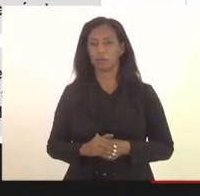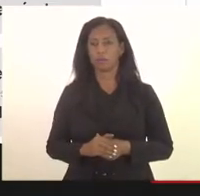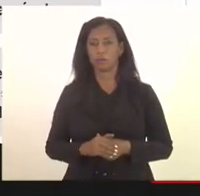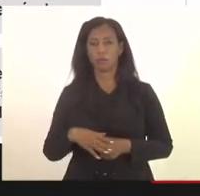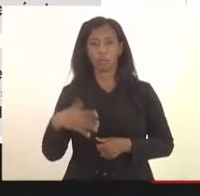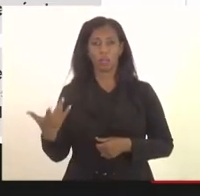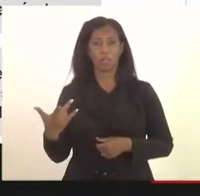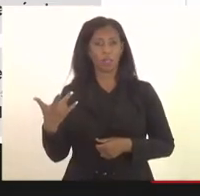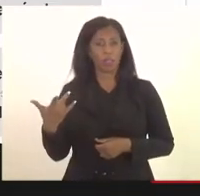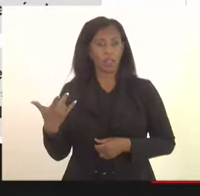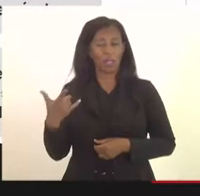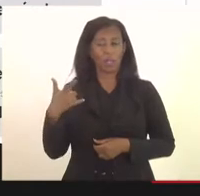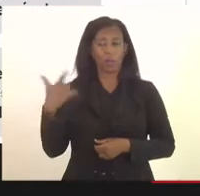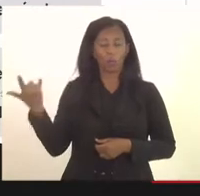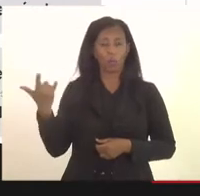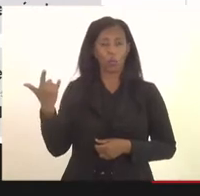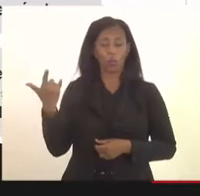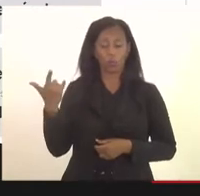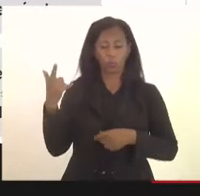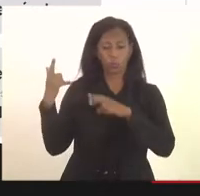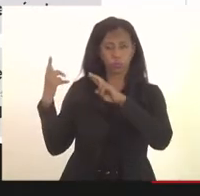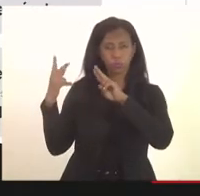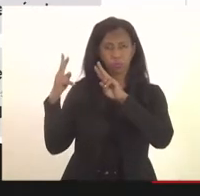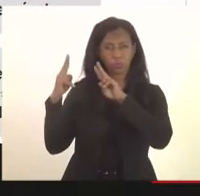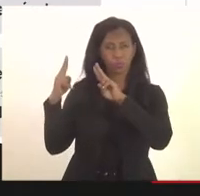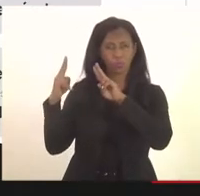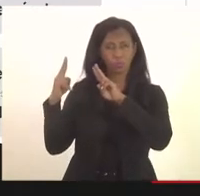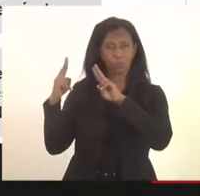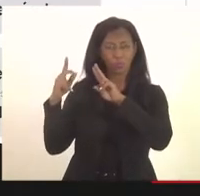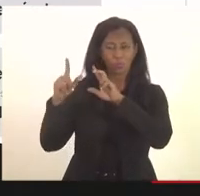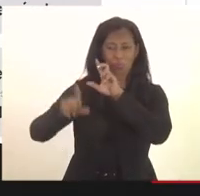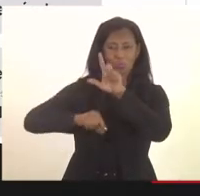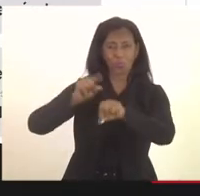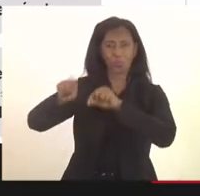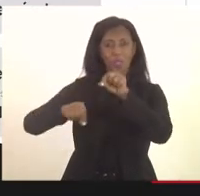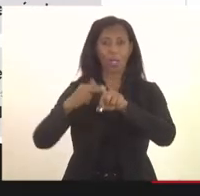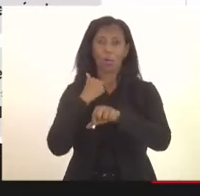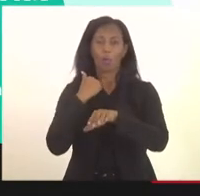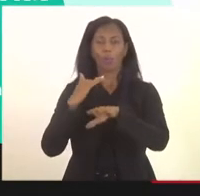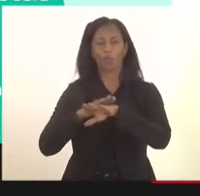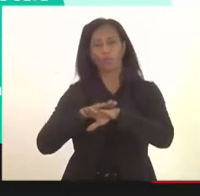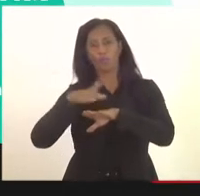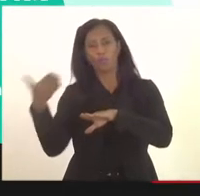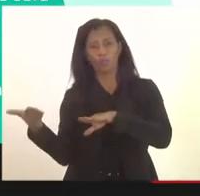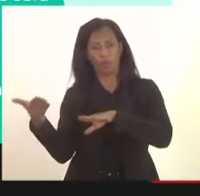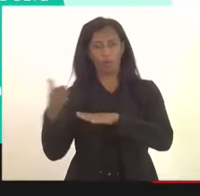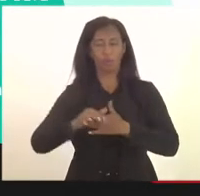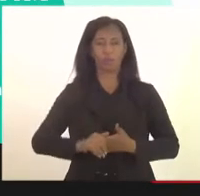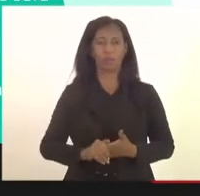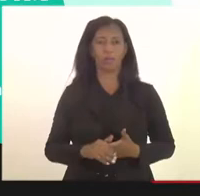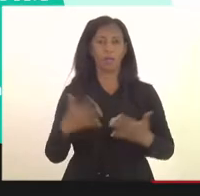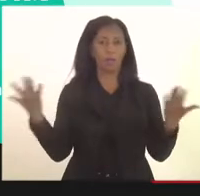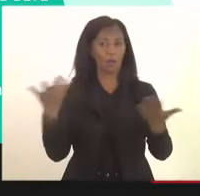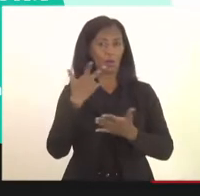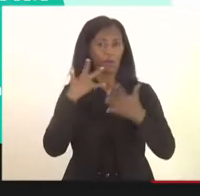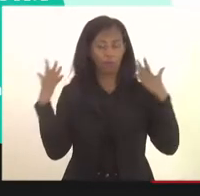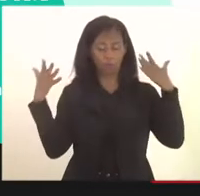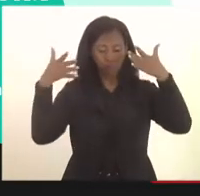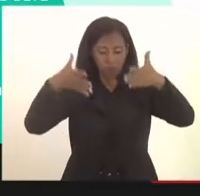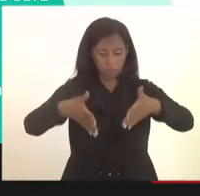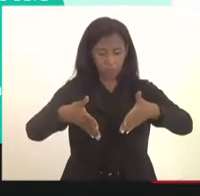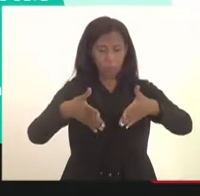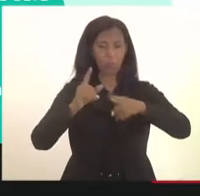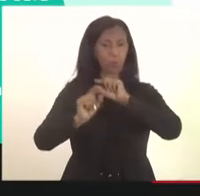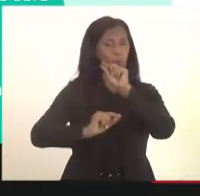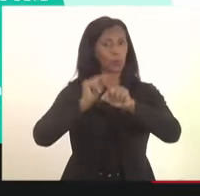E é uma tendência, então a Petronas não poderia ficar fora disso. Né? Agora, falando especificamente sobre o que nos